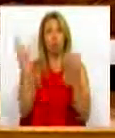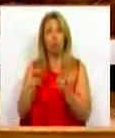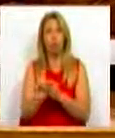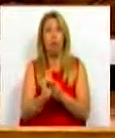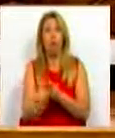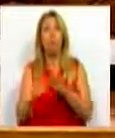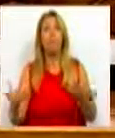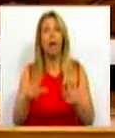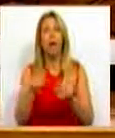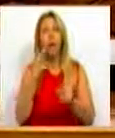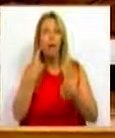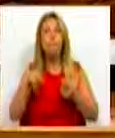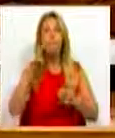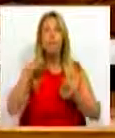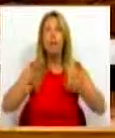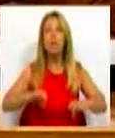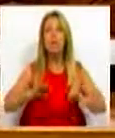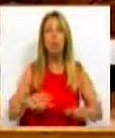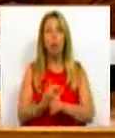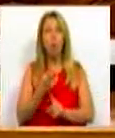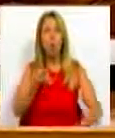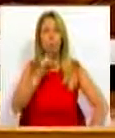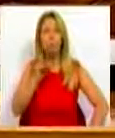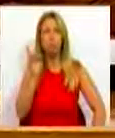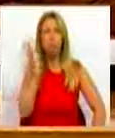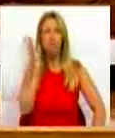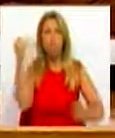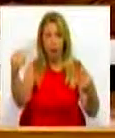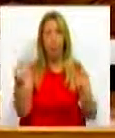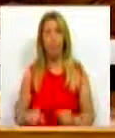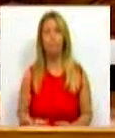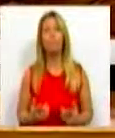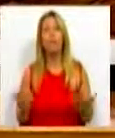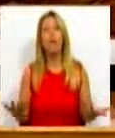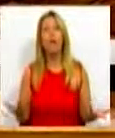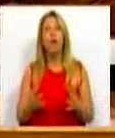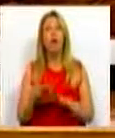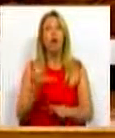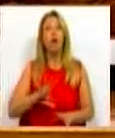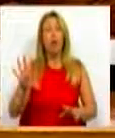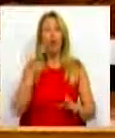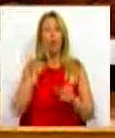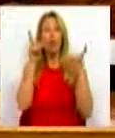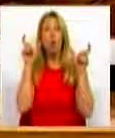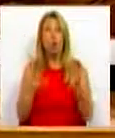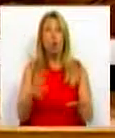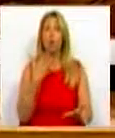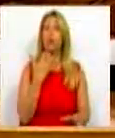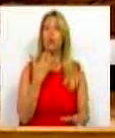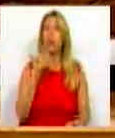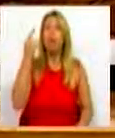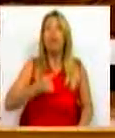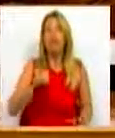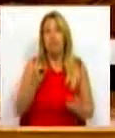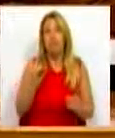as modalidades mais graves de fraude. Os mecanismos de controlo e promoção do rigor fazem, devem fazer, têm